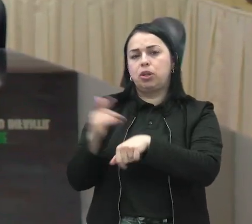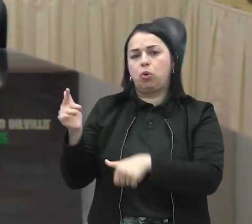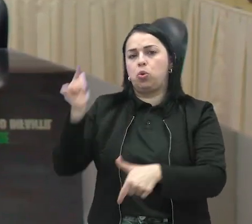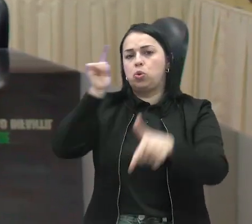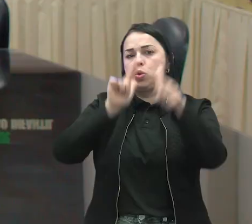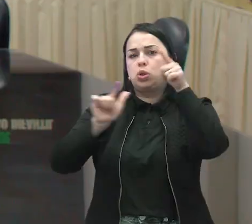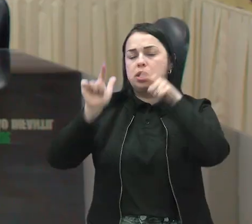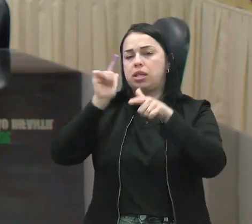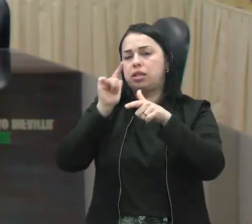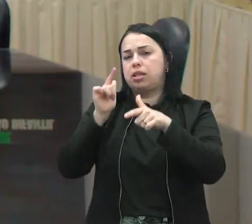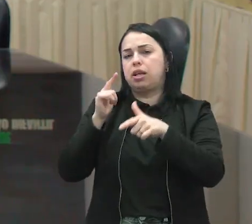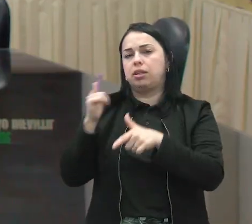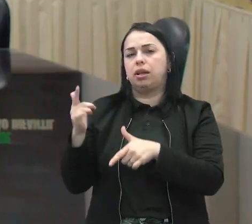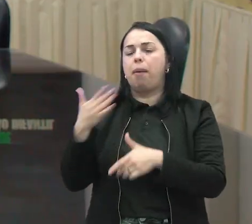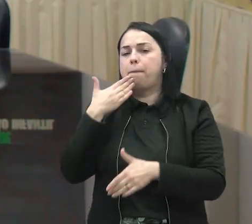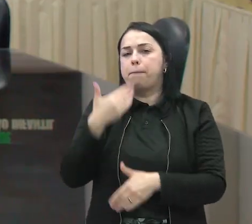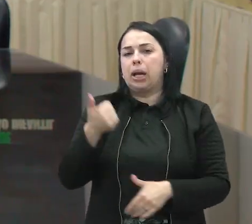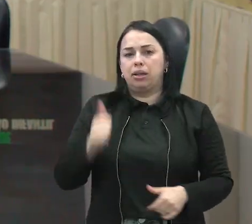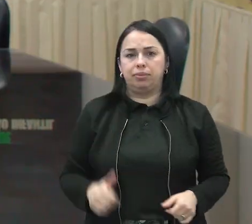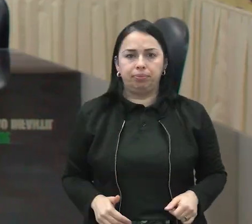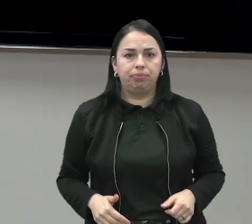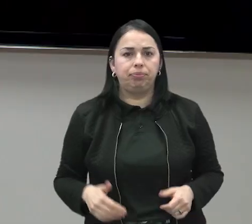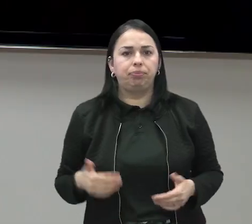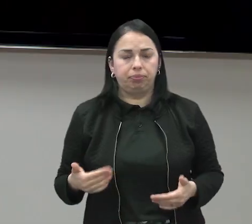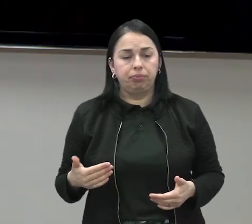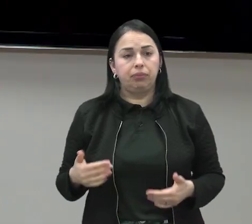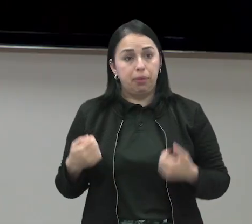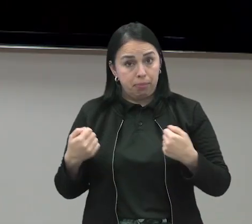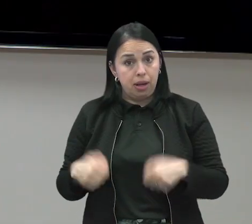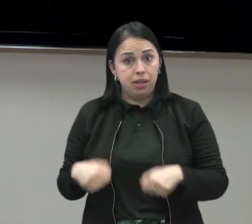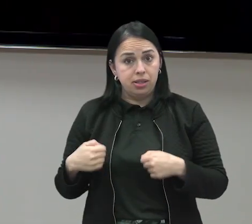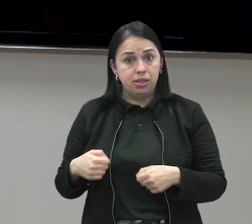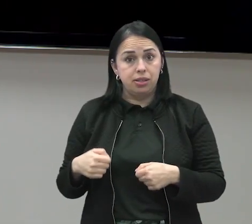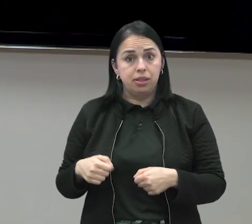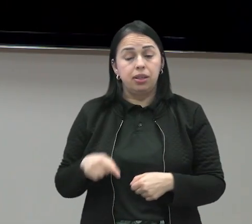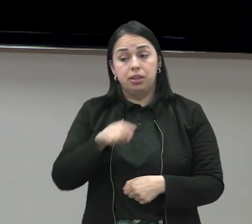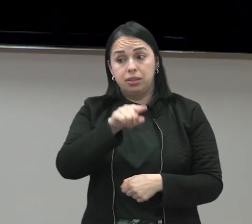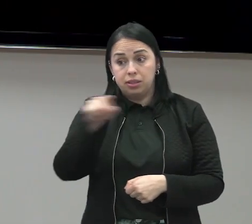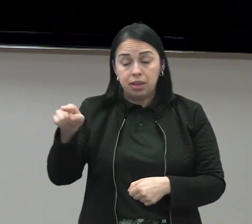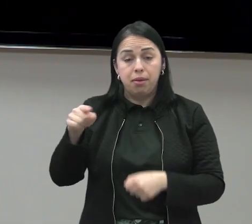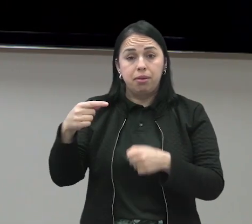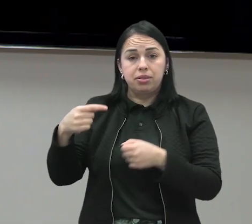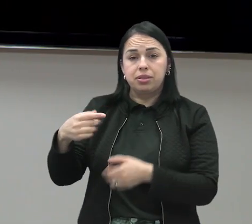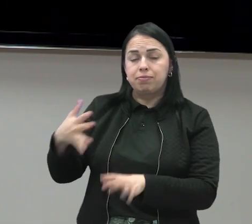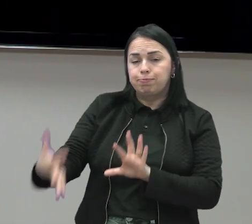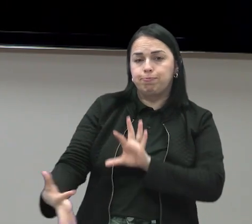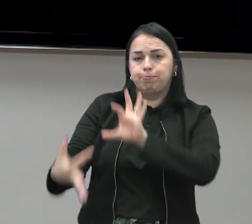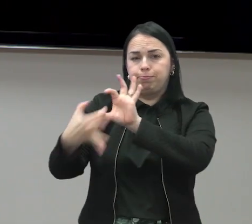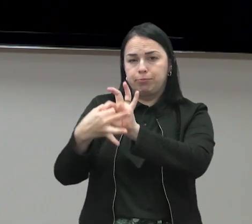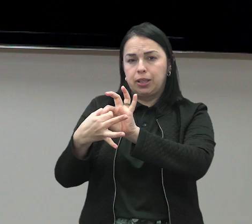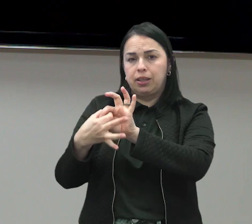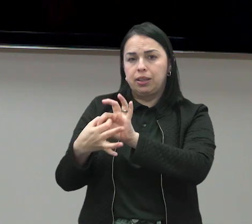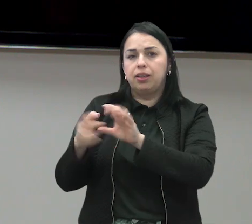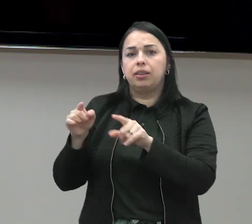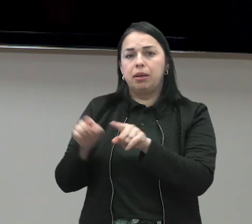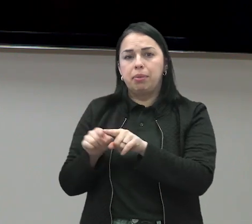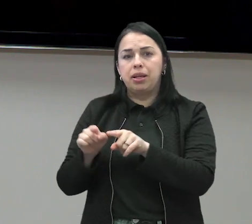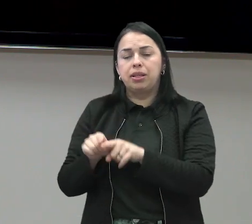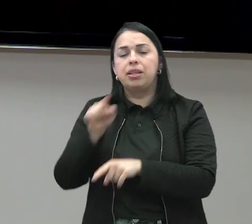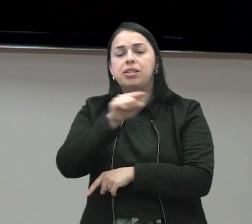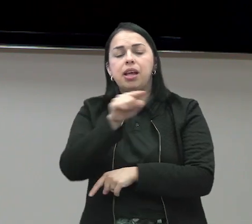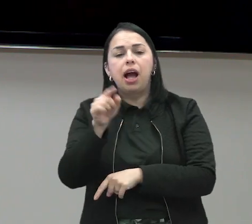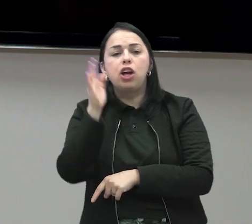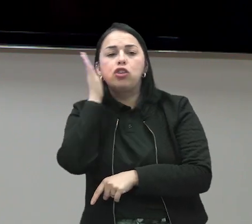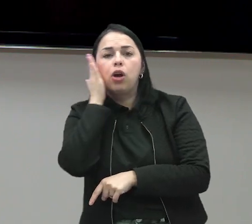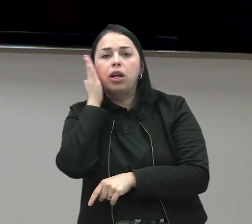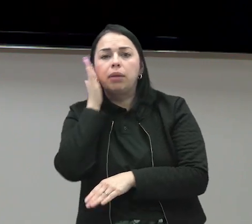nós conseguiremos melhores resoluções também. A gente precisa envolver esses entes para que a gente possa auxiliar quem está